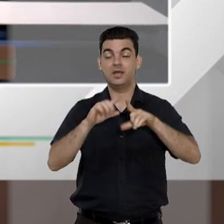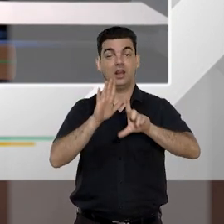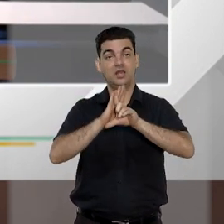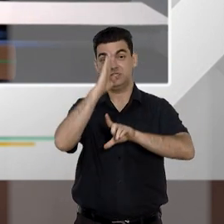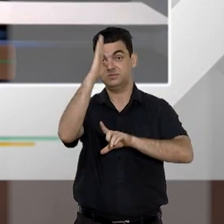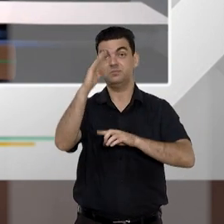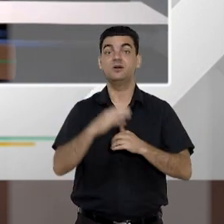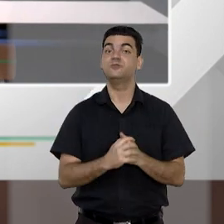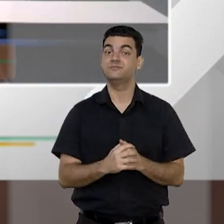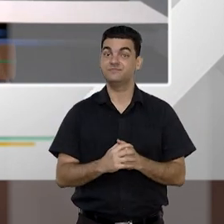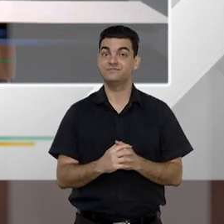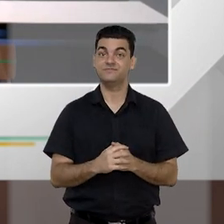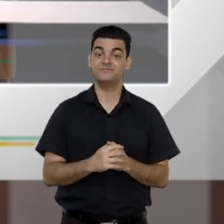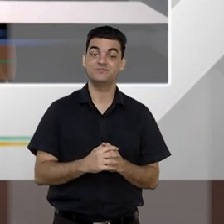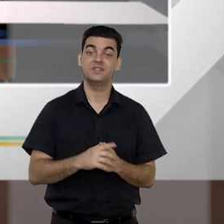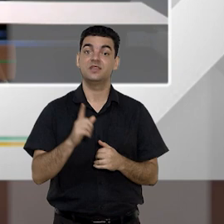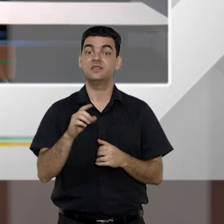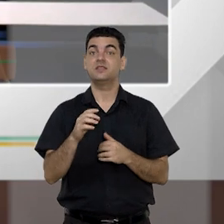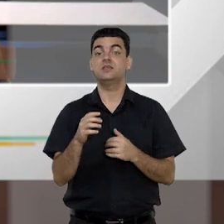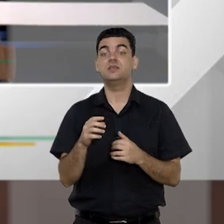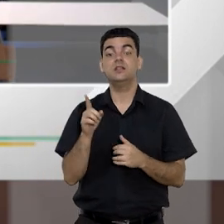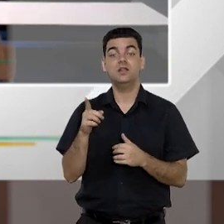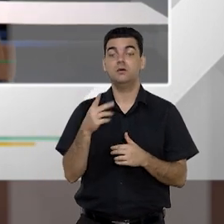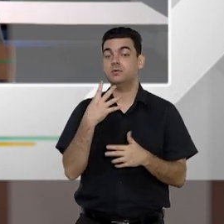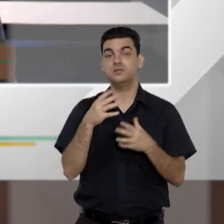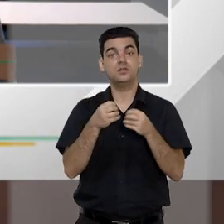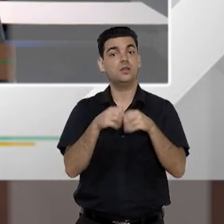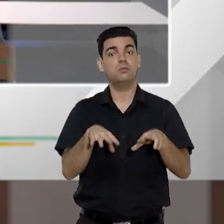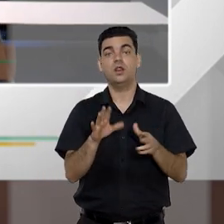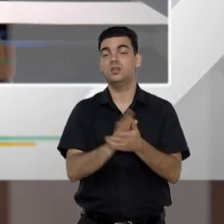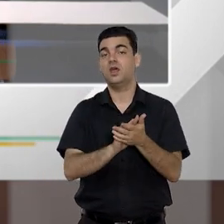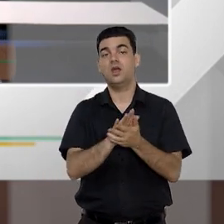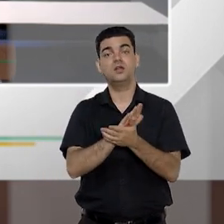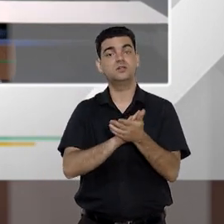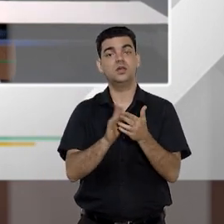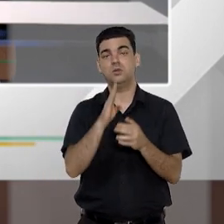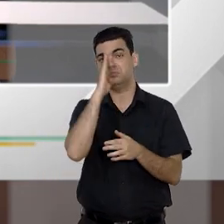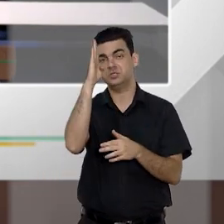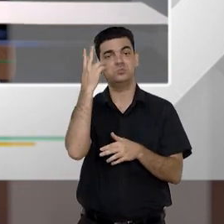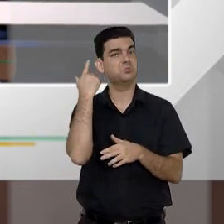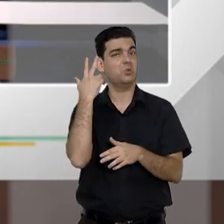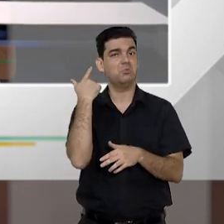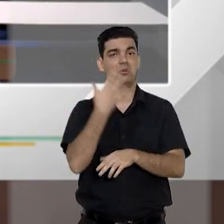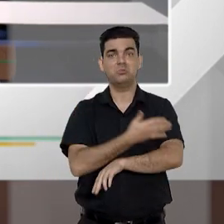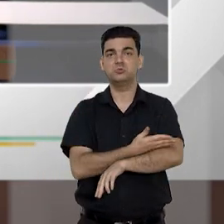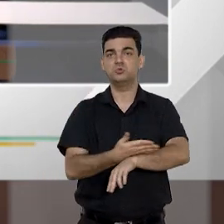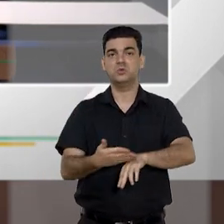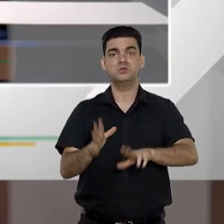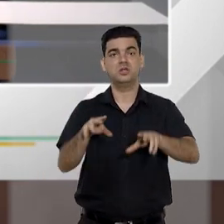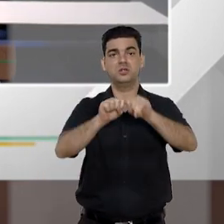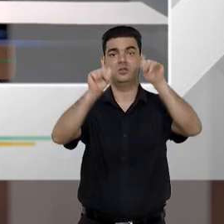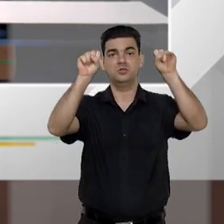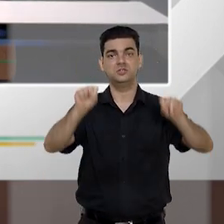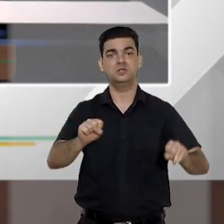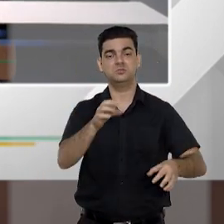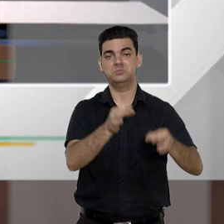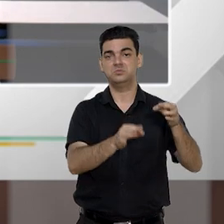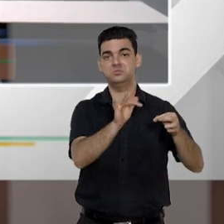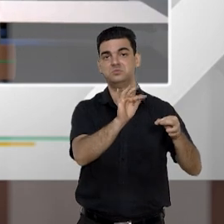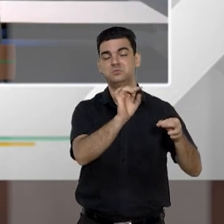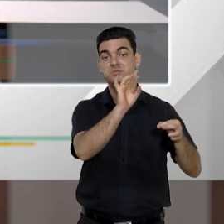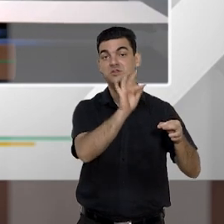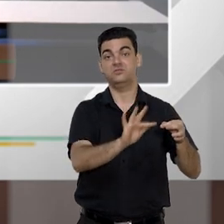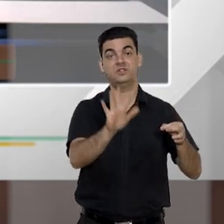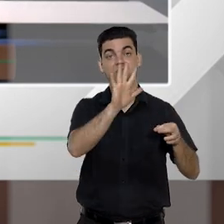ser sim aplicada a norma de Código de Processo Civil que não cause nenhum desvirtuamento aos princípios que regem o sistema